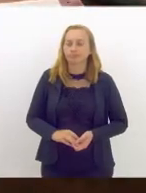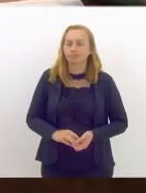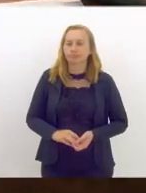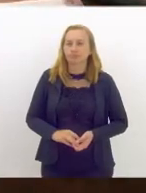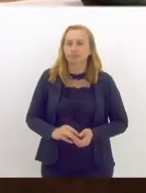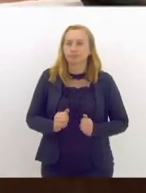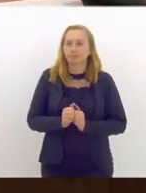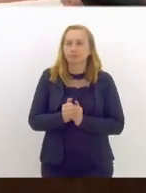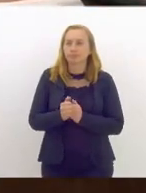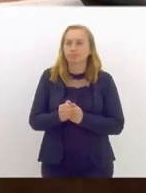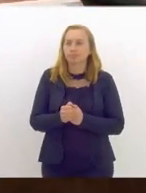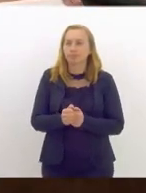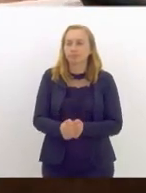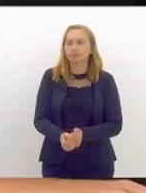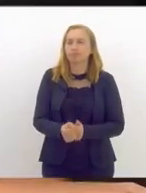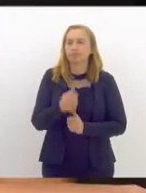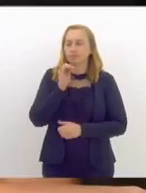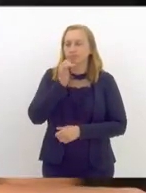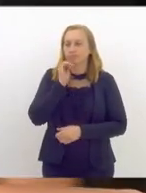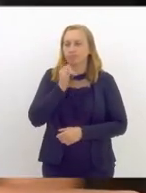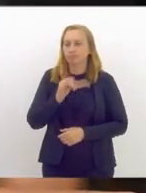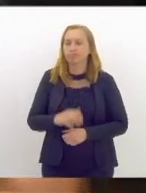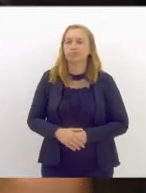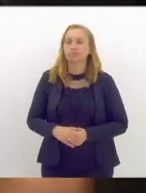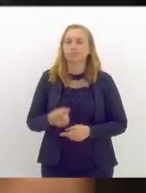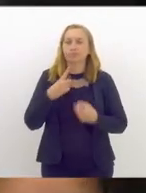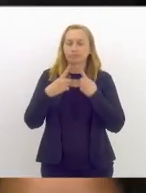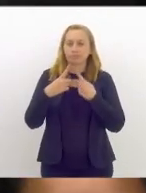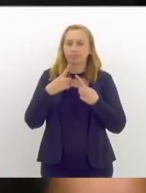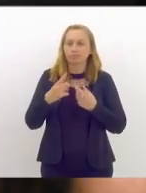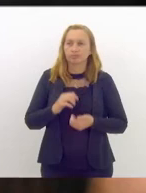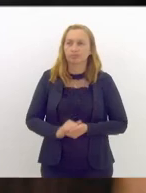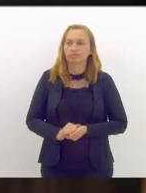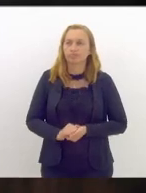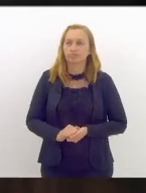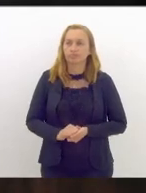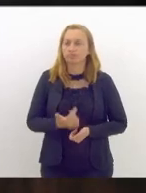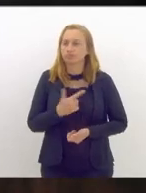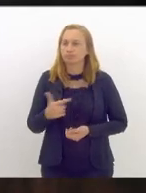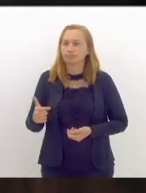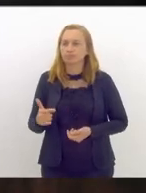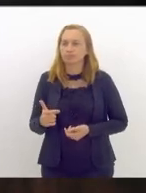acompanha o relator os pareceres emitidos em excursão